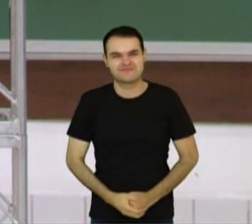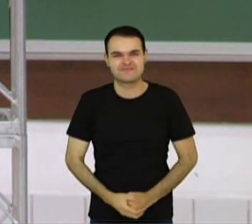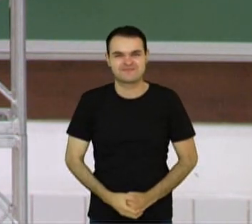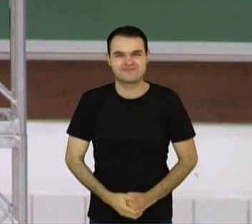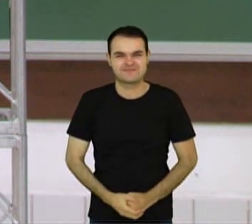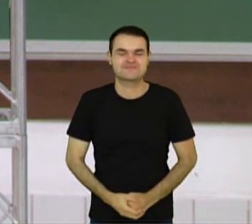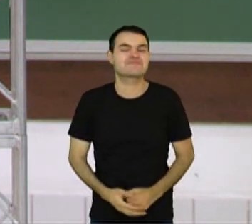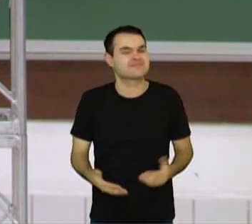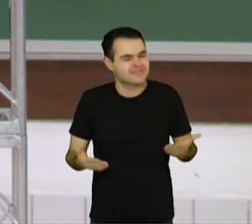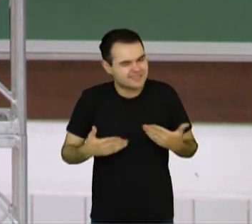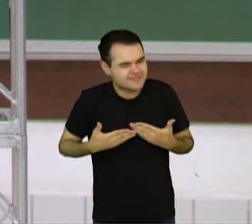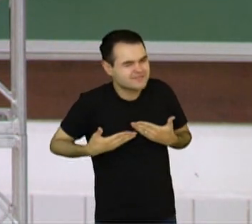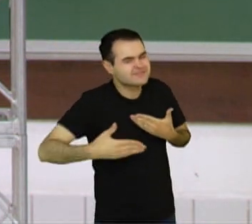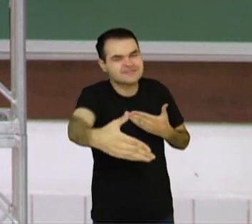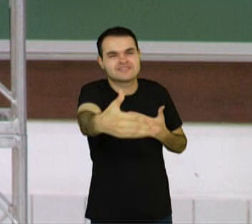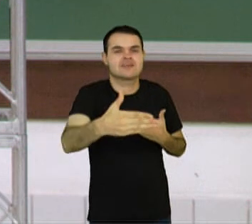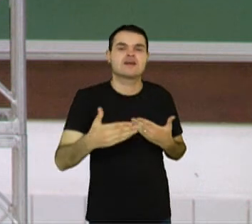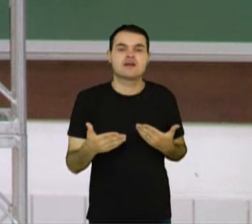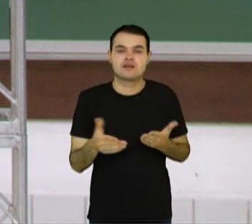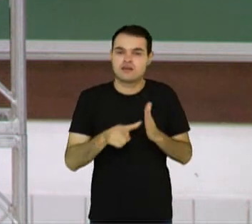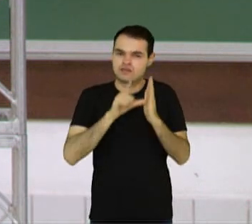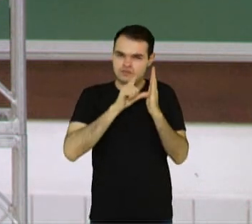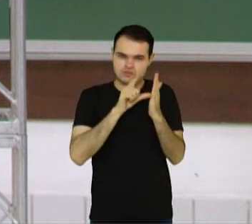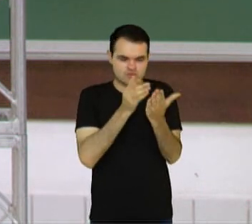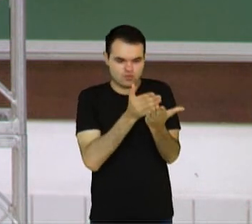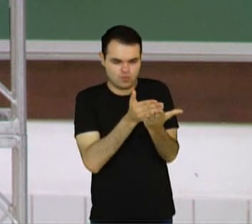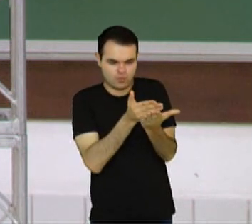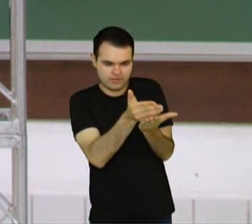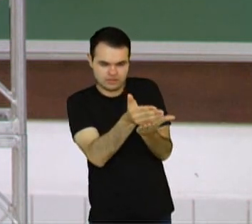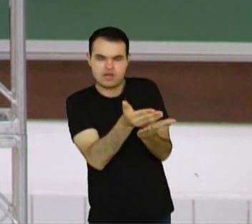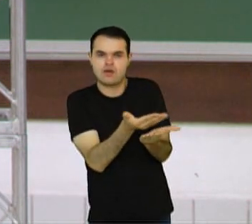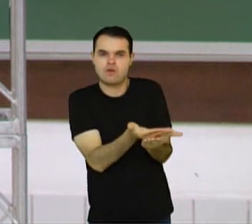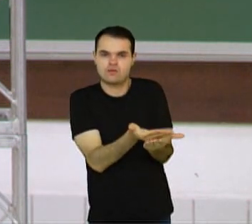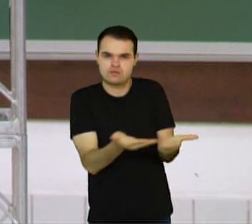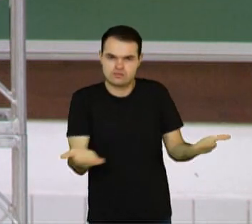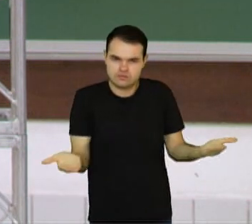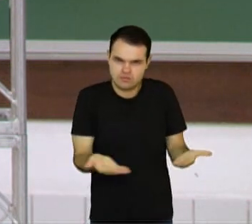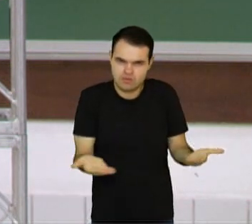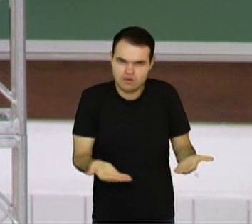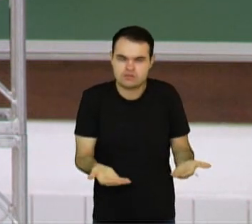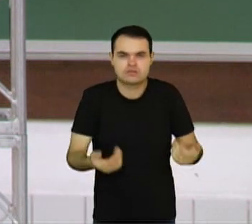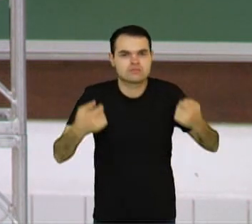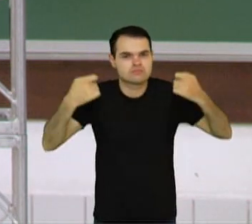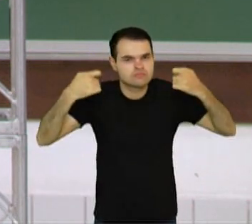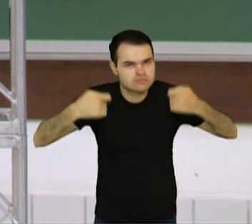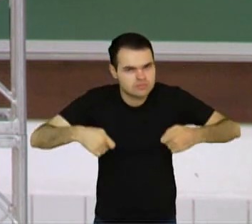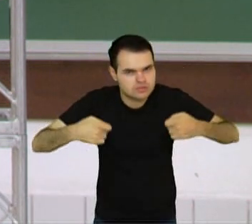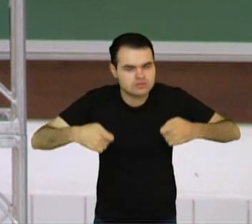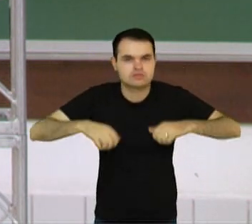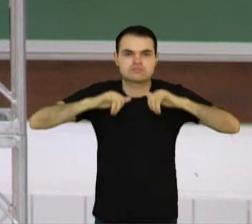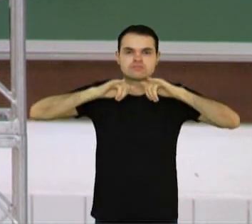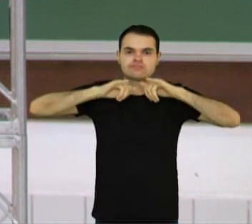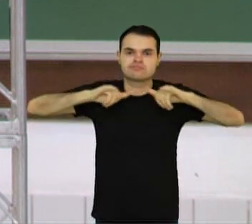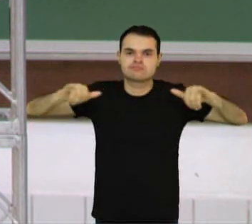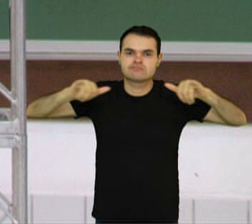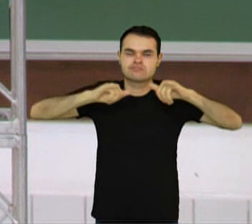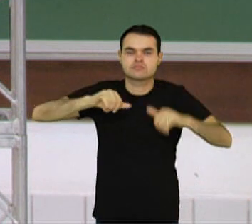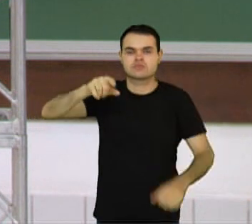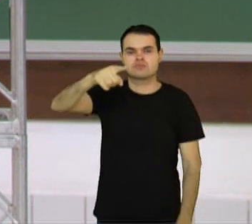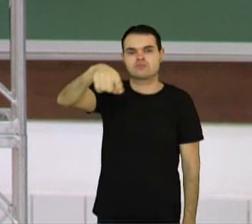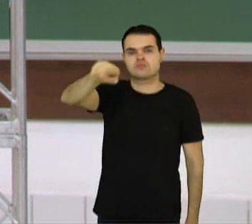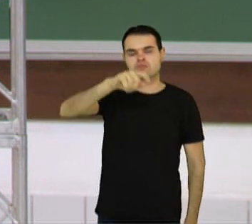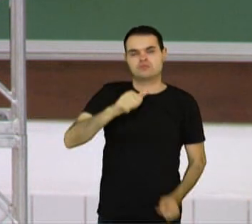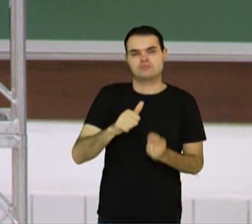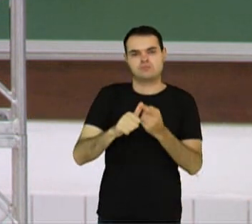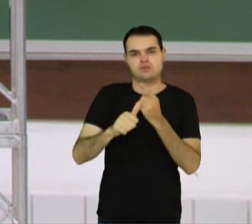Então vamos lá. Pessoal, antes de começar a nossa aula de hoje, eu preciso dar alguns recadinhos para vocês, tá? O